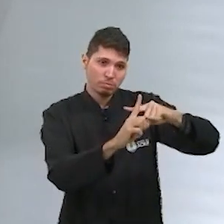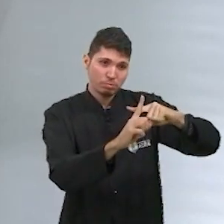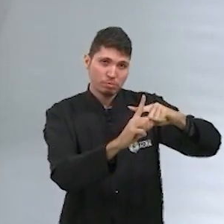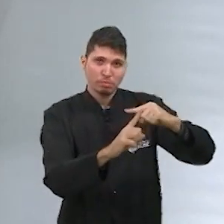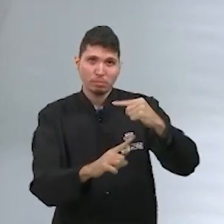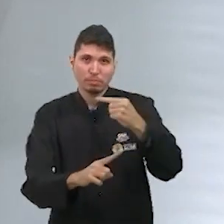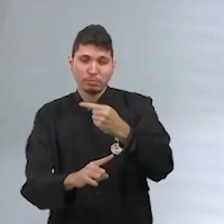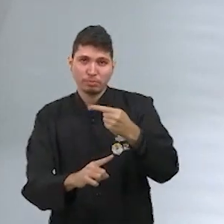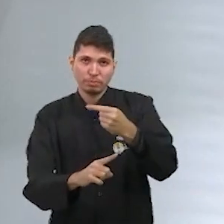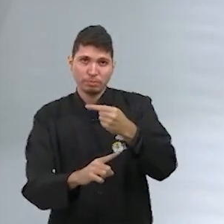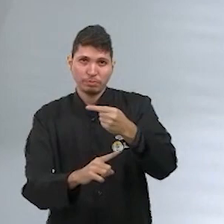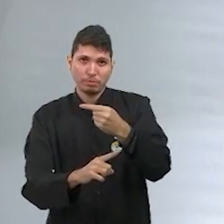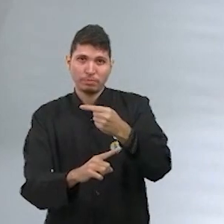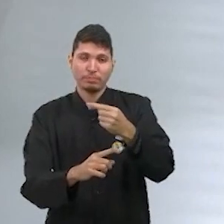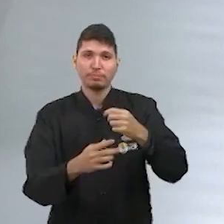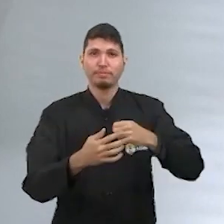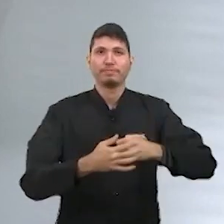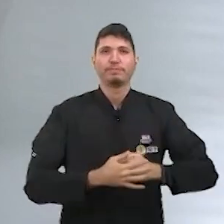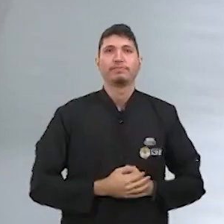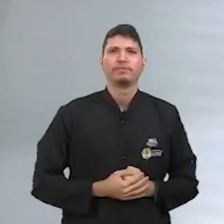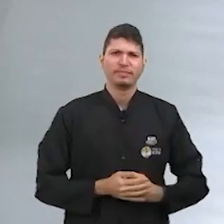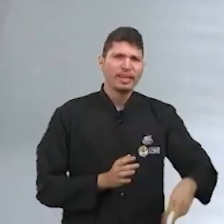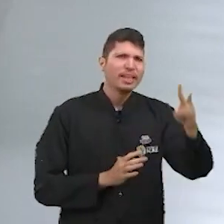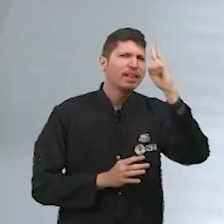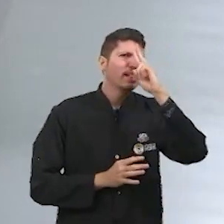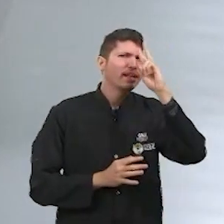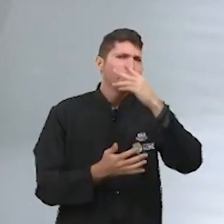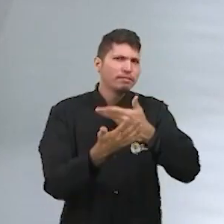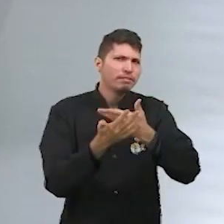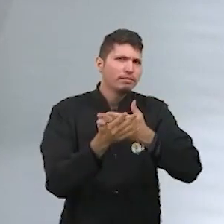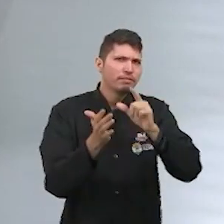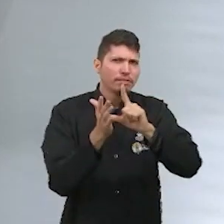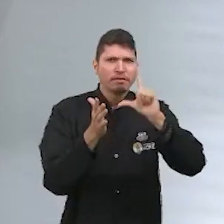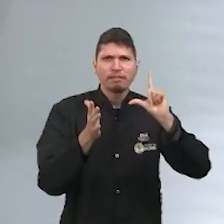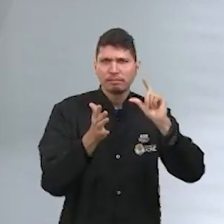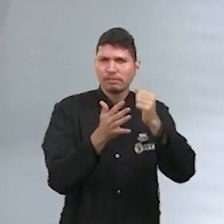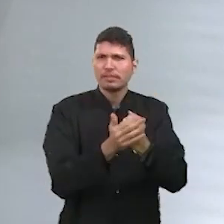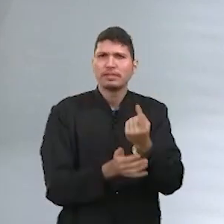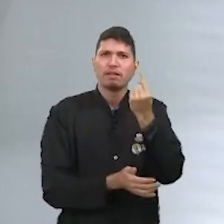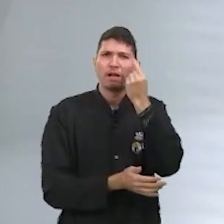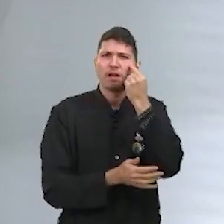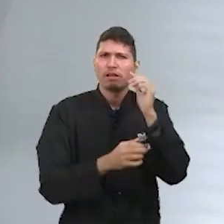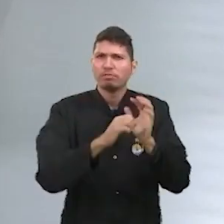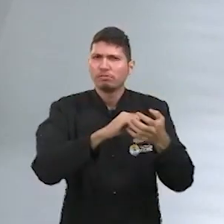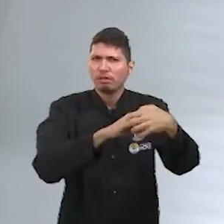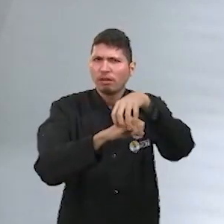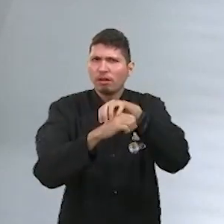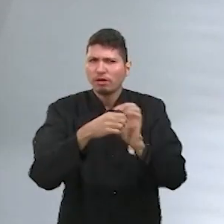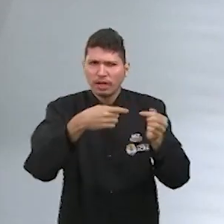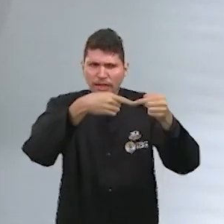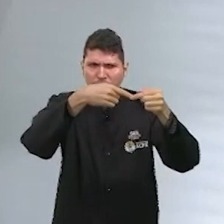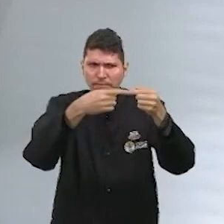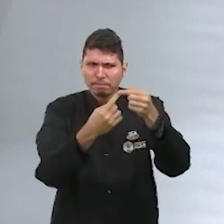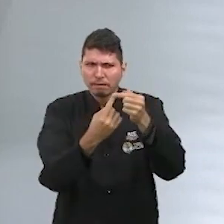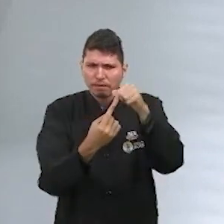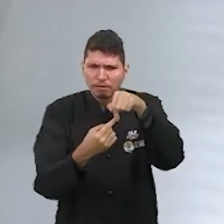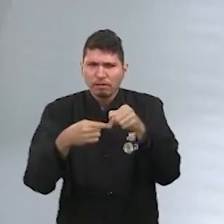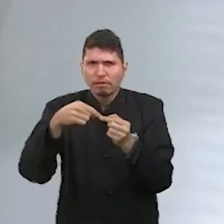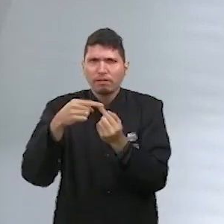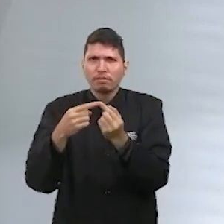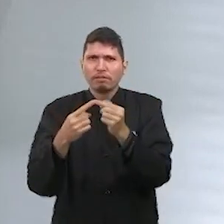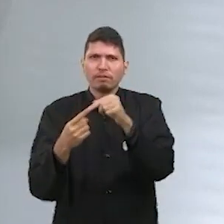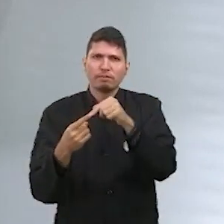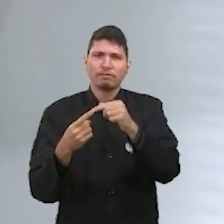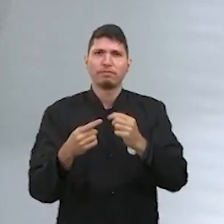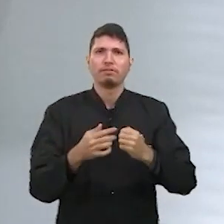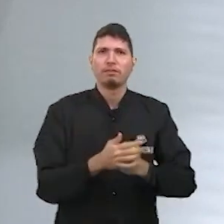polo negativo. Lembra lá da nossa aula anterior que a gente estava analisando as moléculas e as ligações, quando ela era